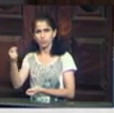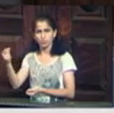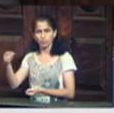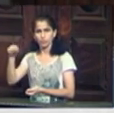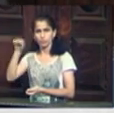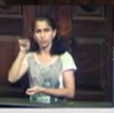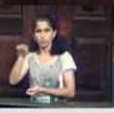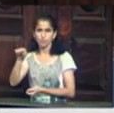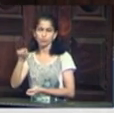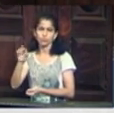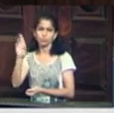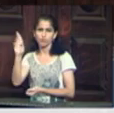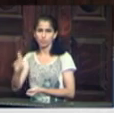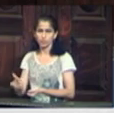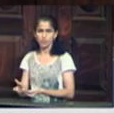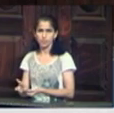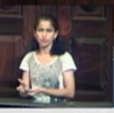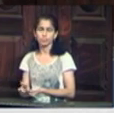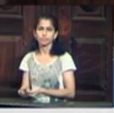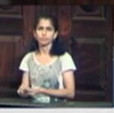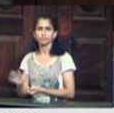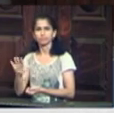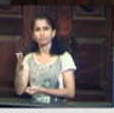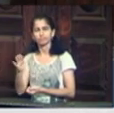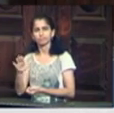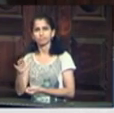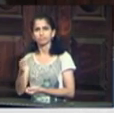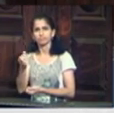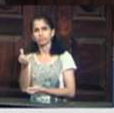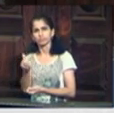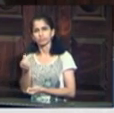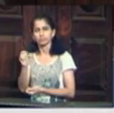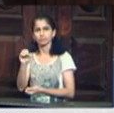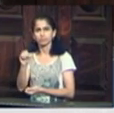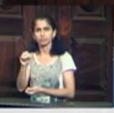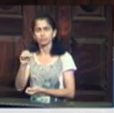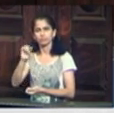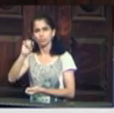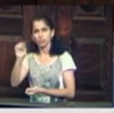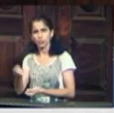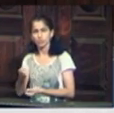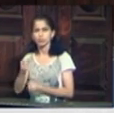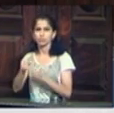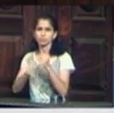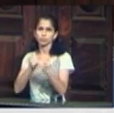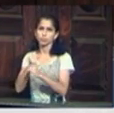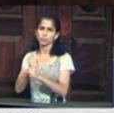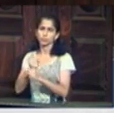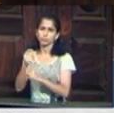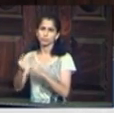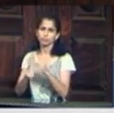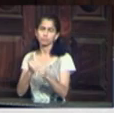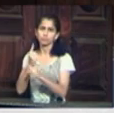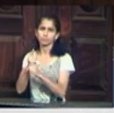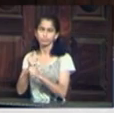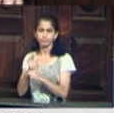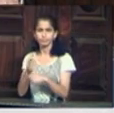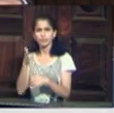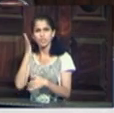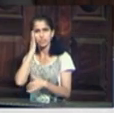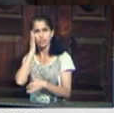R$ 4.200.000, dando aí aproximadamente 60 milhões por ano. É